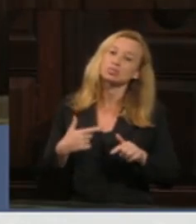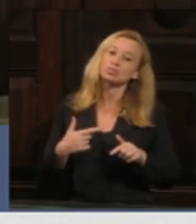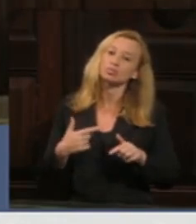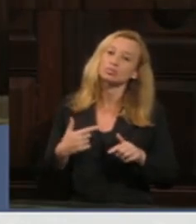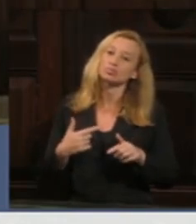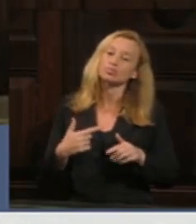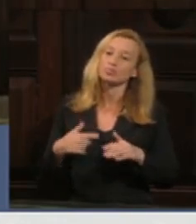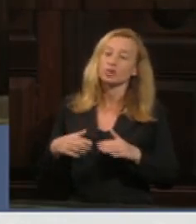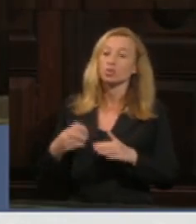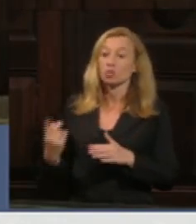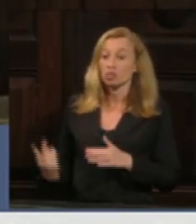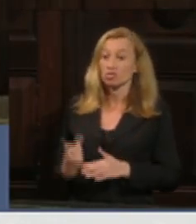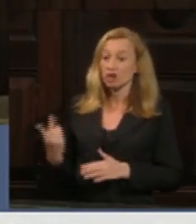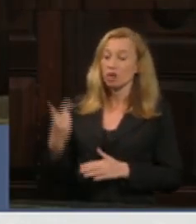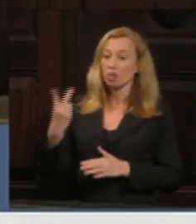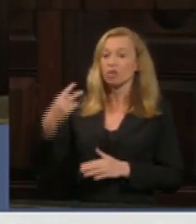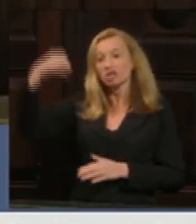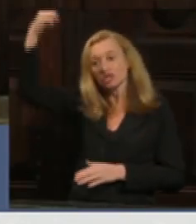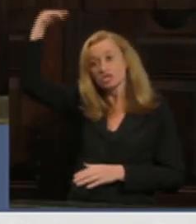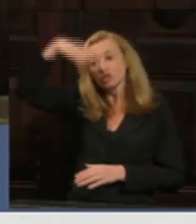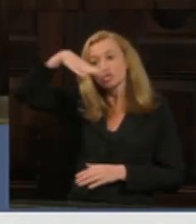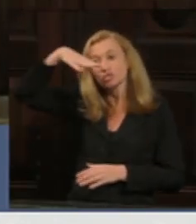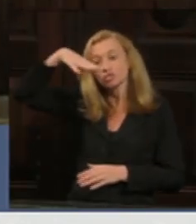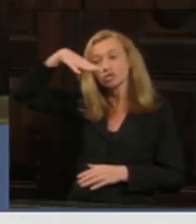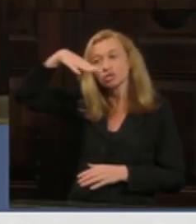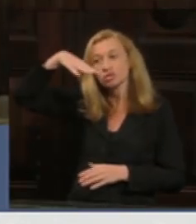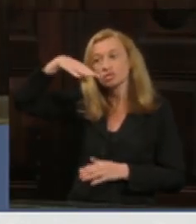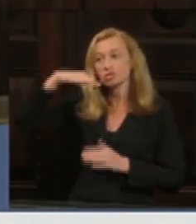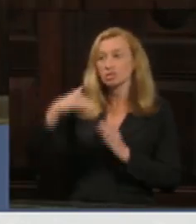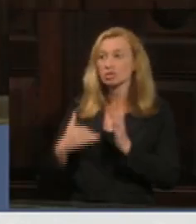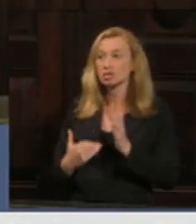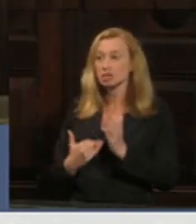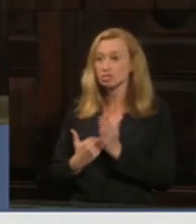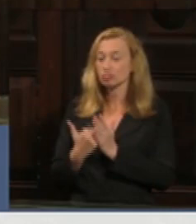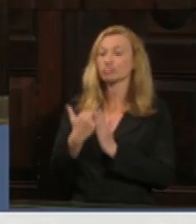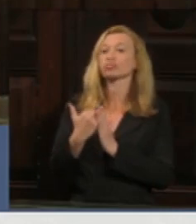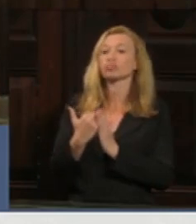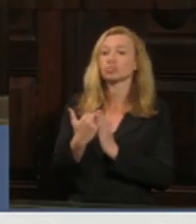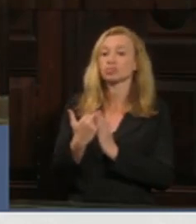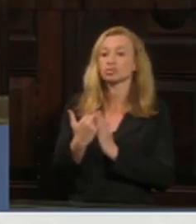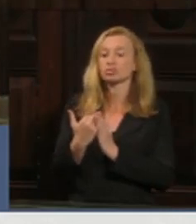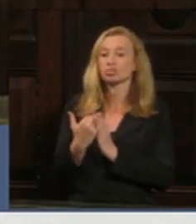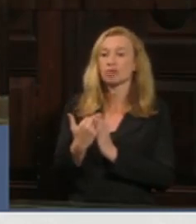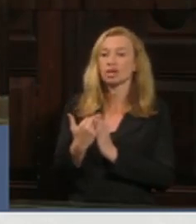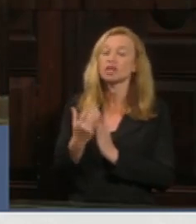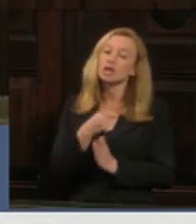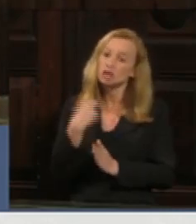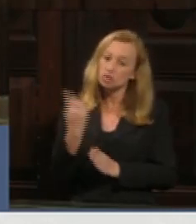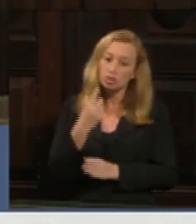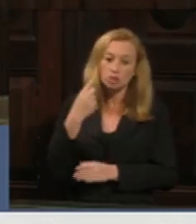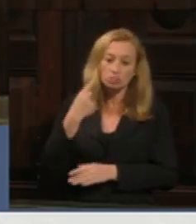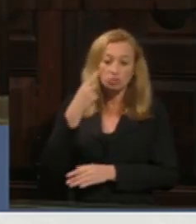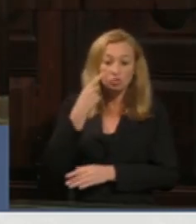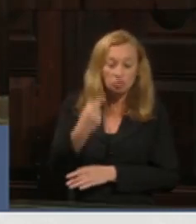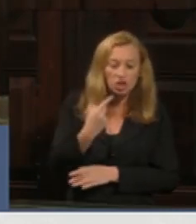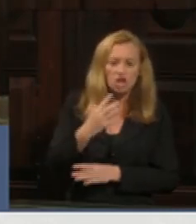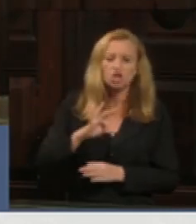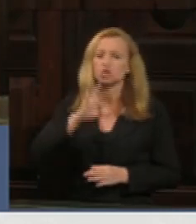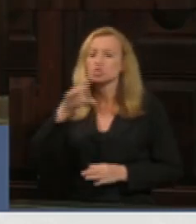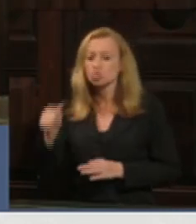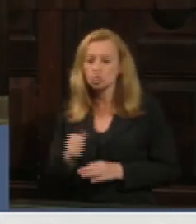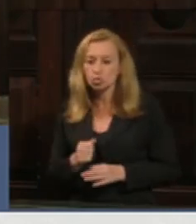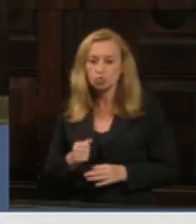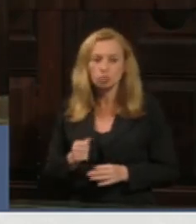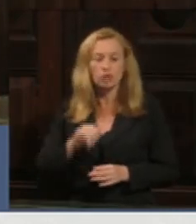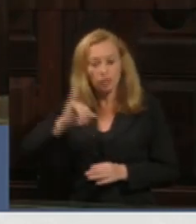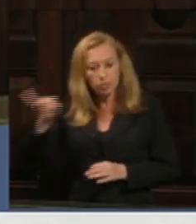custo aumentado semana após semana. Quem tiver que ser punido será punido e nós vamos atrás de tudo que for